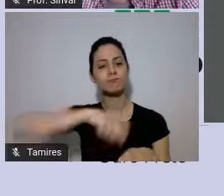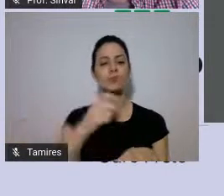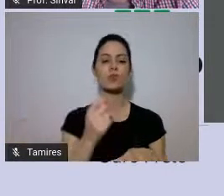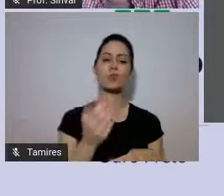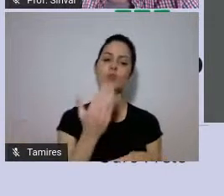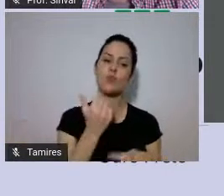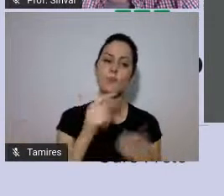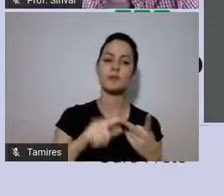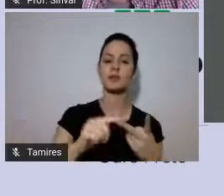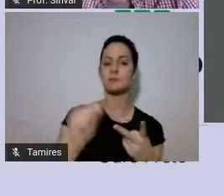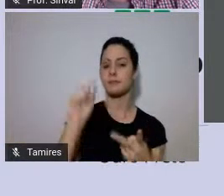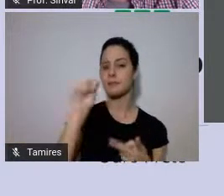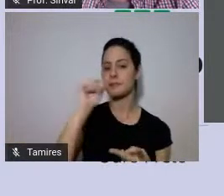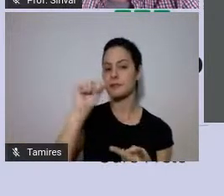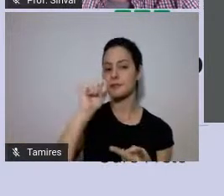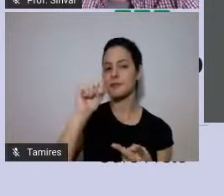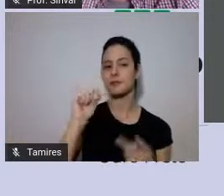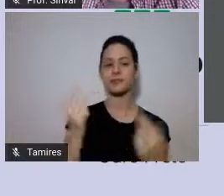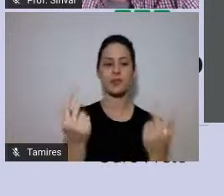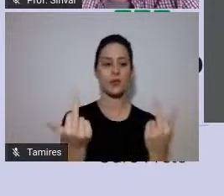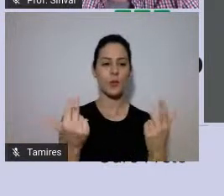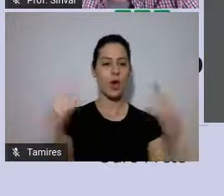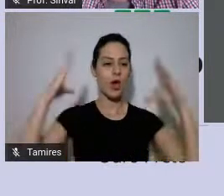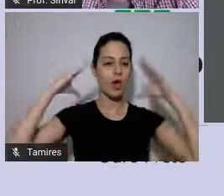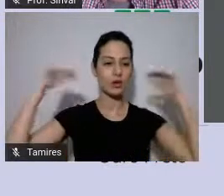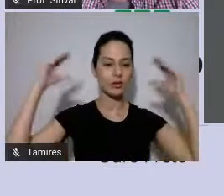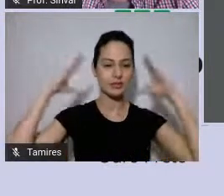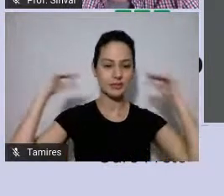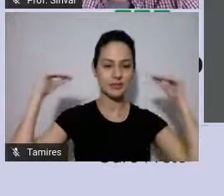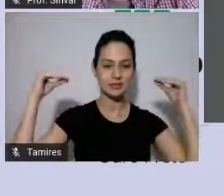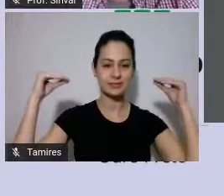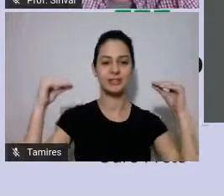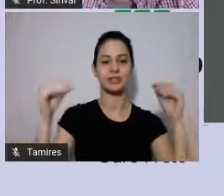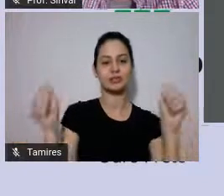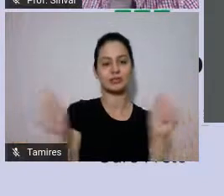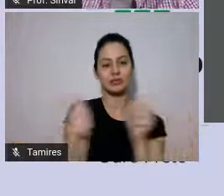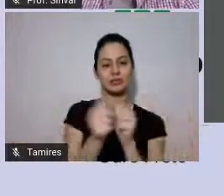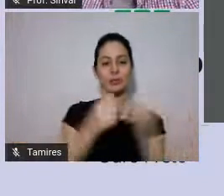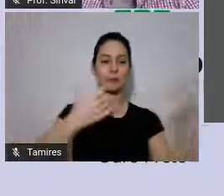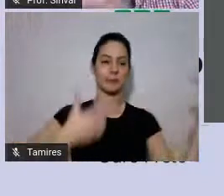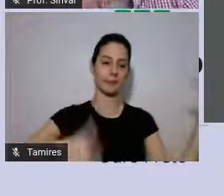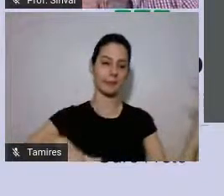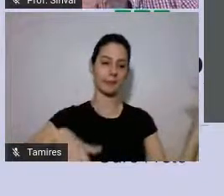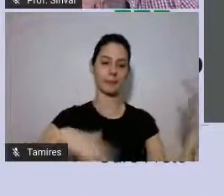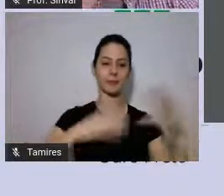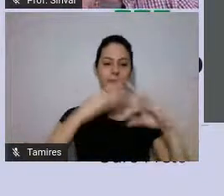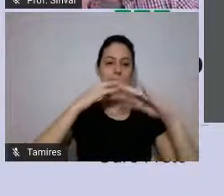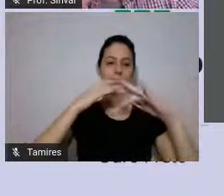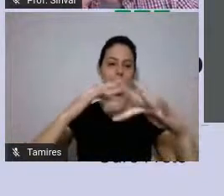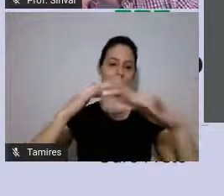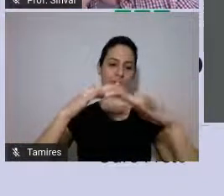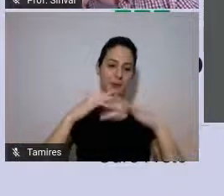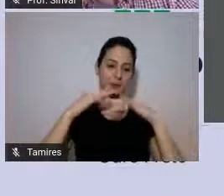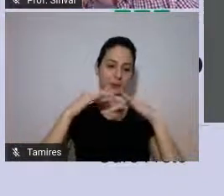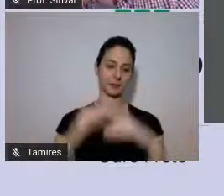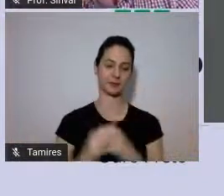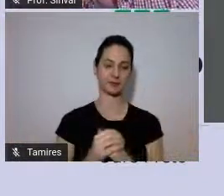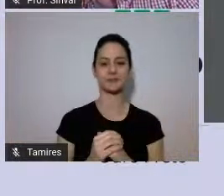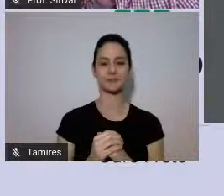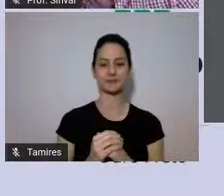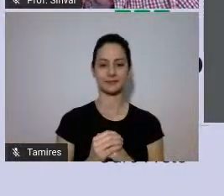beberem, como se faz na Holanda, sob acordes de instrumentos musicais. Pode passar, por favor.